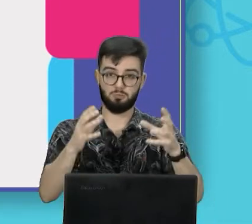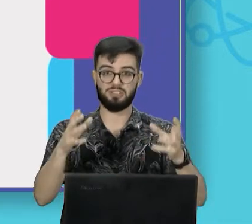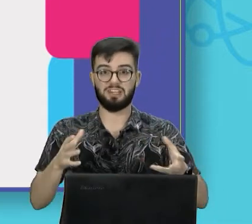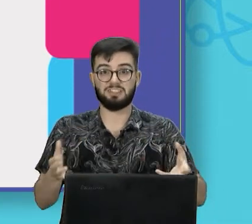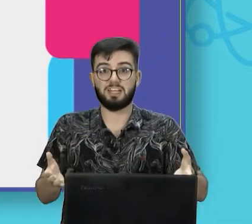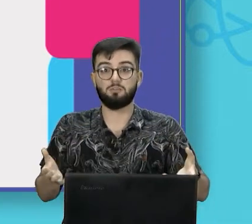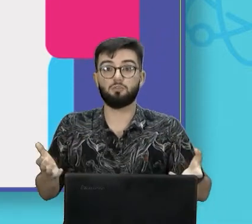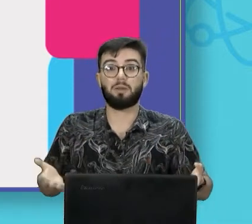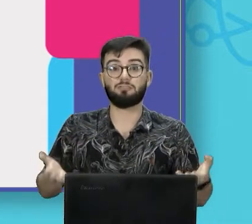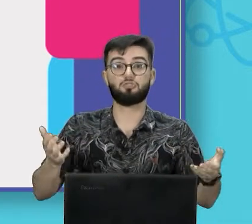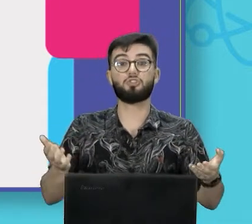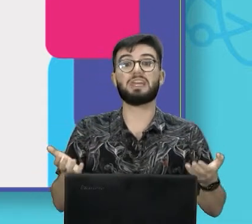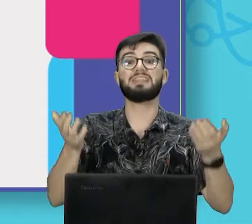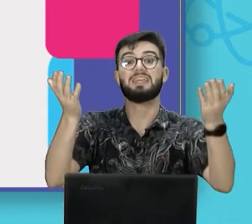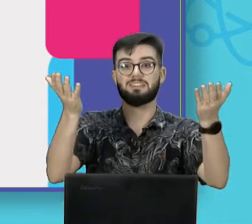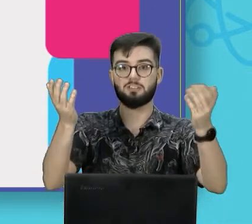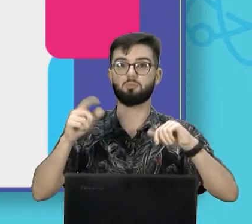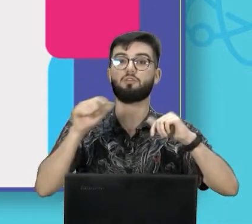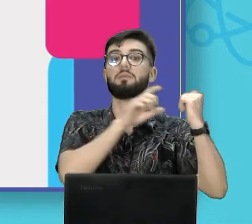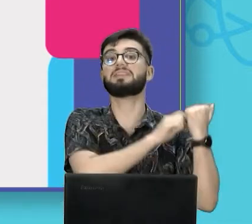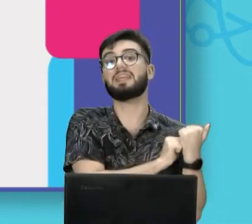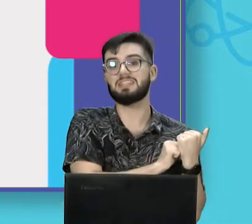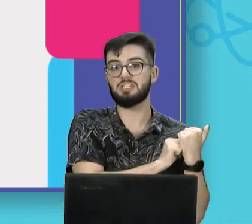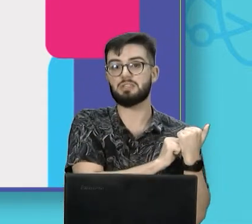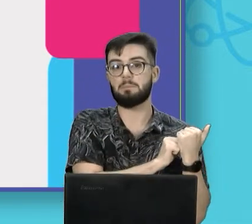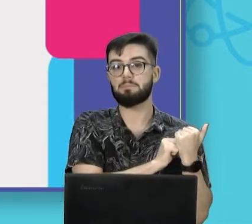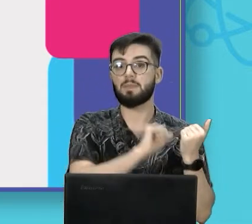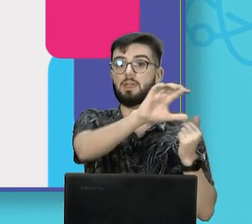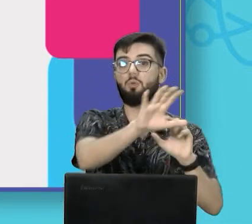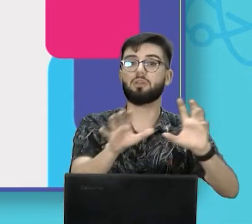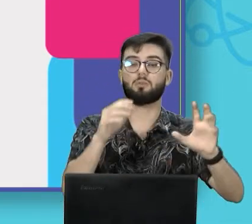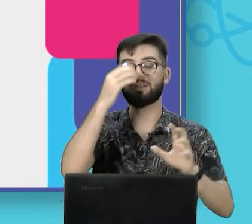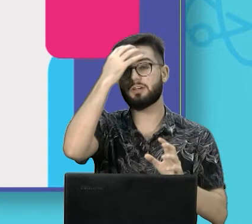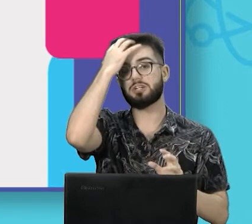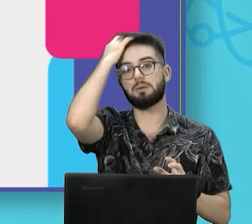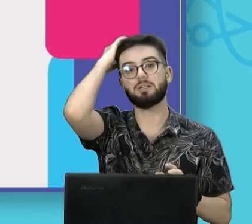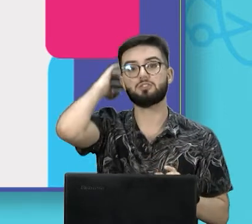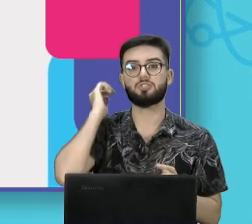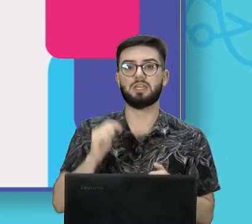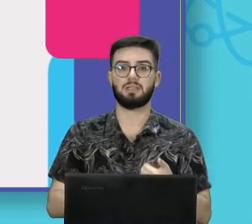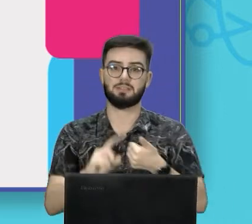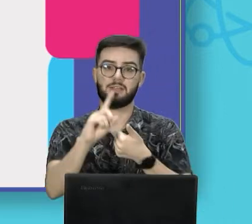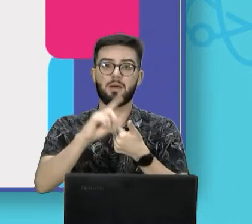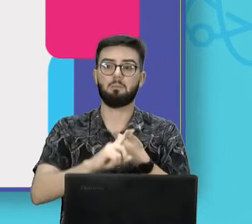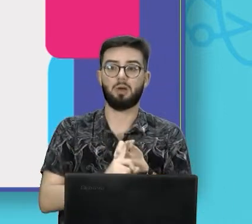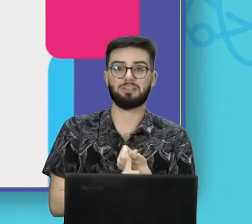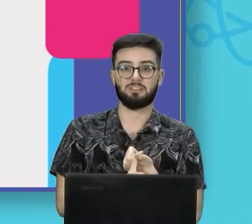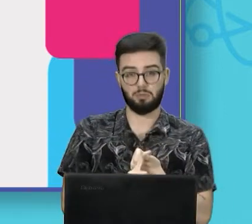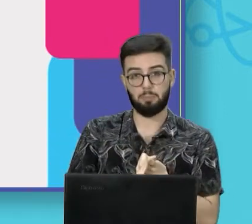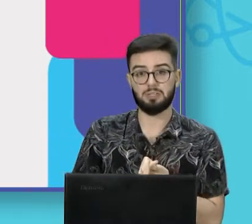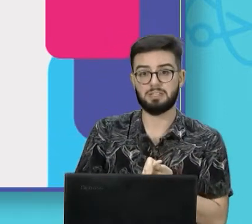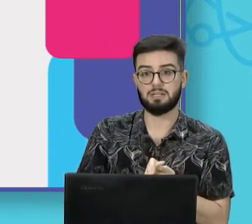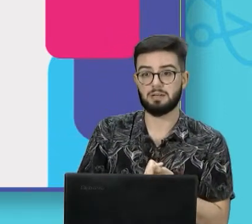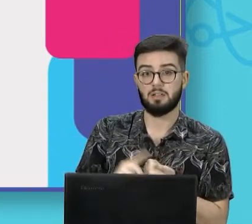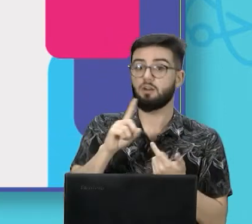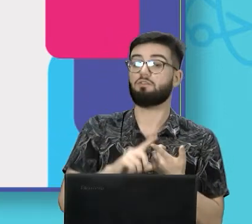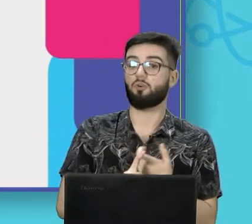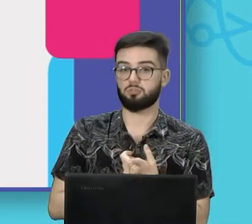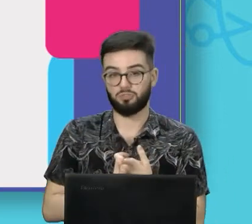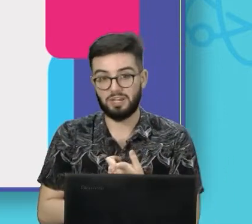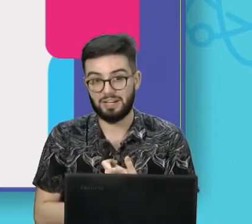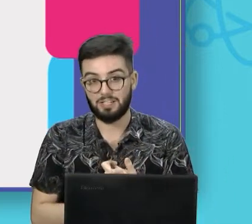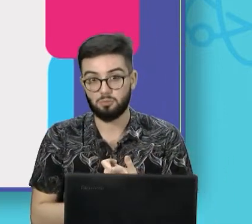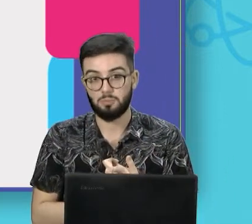sobre o poder Podemos dizer assim que nos braços dos tenentes do movimento tenentista e quais eram as demandas dos tenentes moralização da política